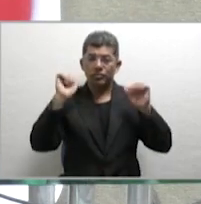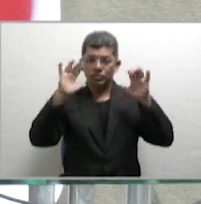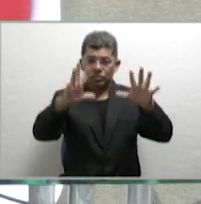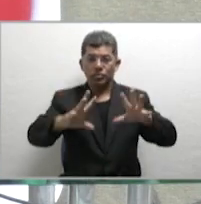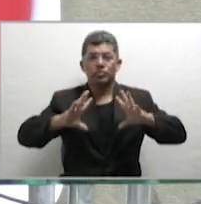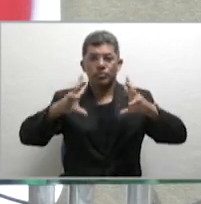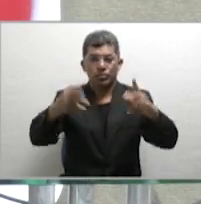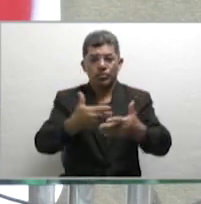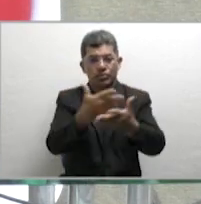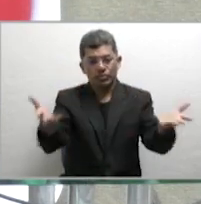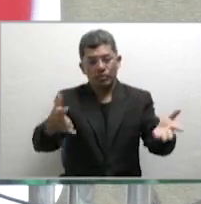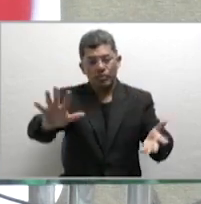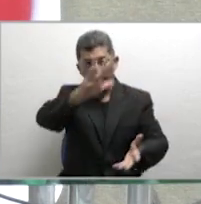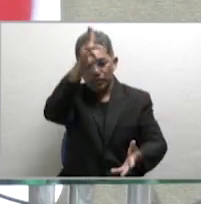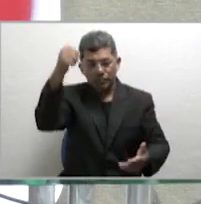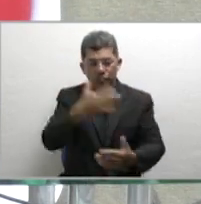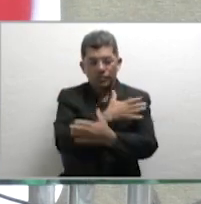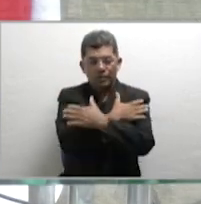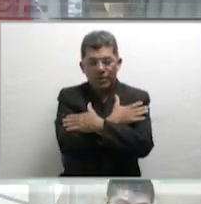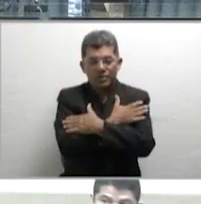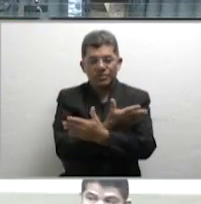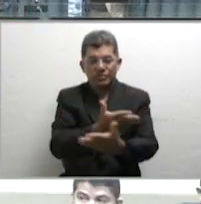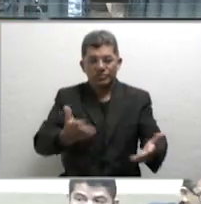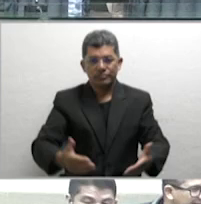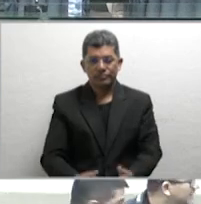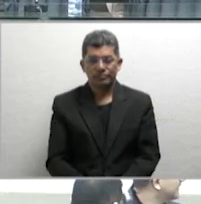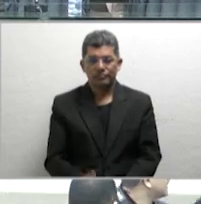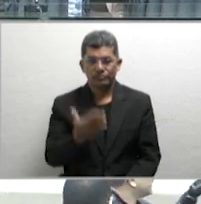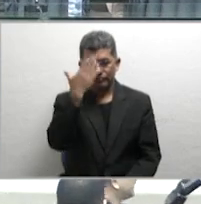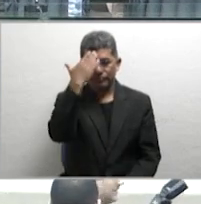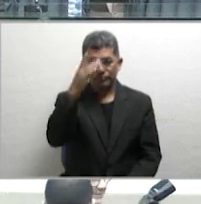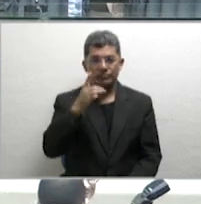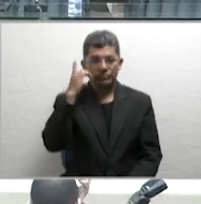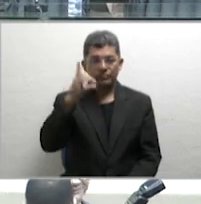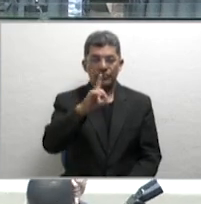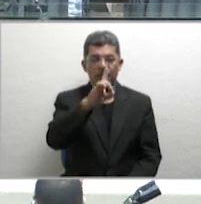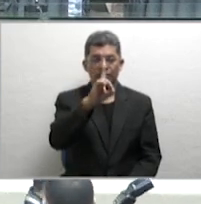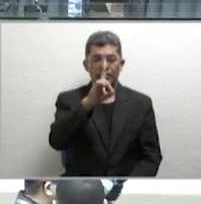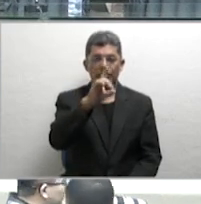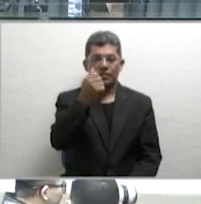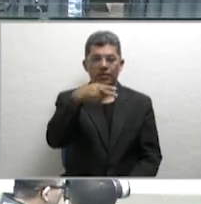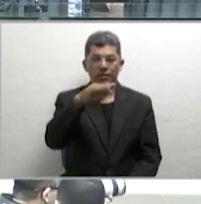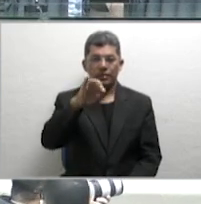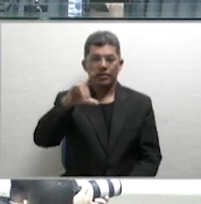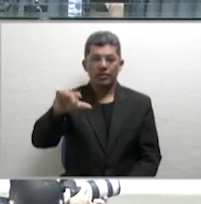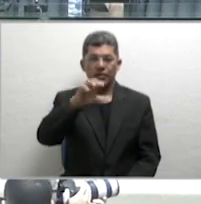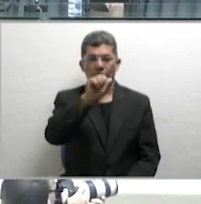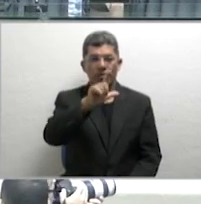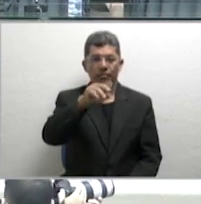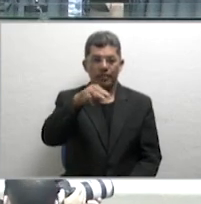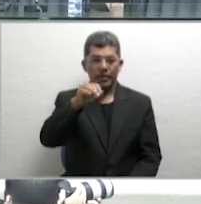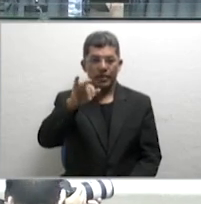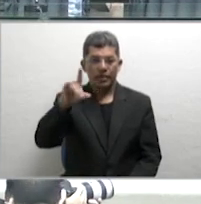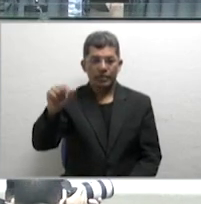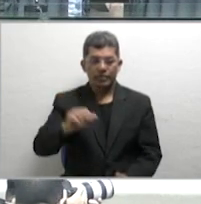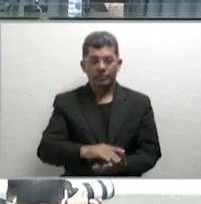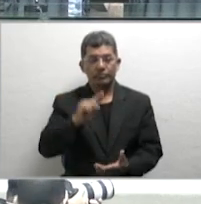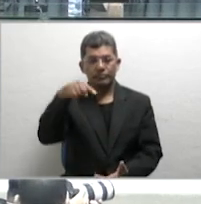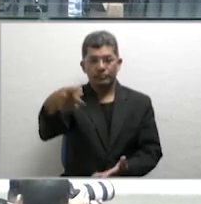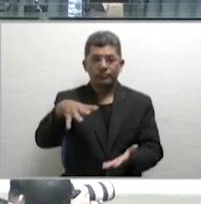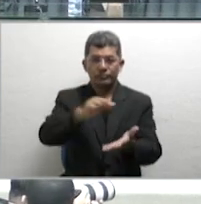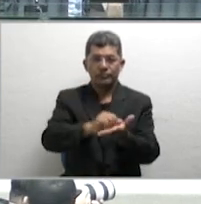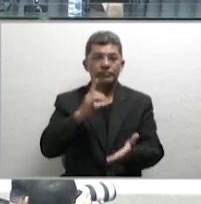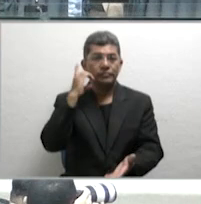que Deus abençoe o nosso Amazonas. Um abraço. Obrigado, deputado Daniel Almeida, parabéns pelo discurso. Próximo orador